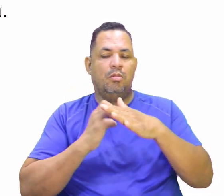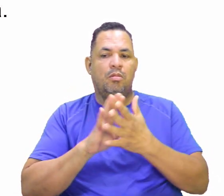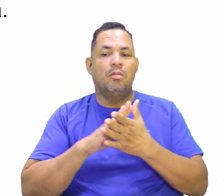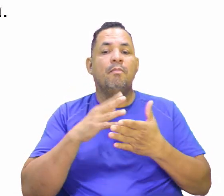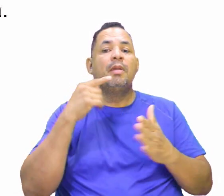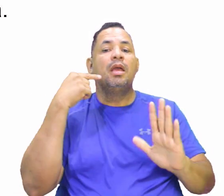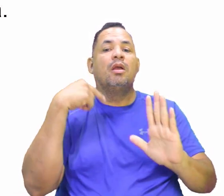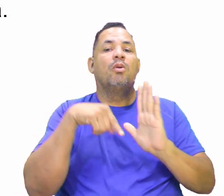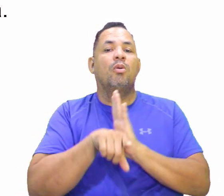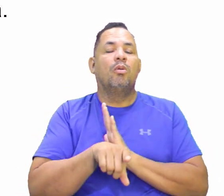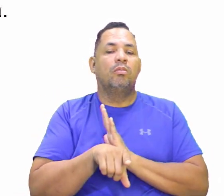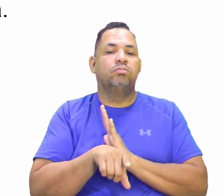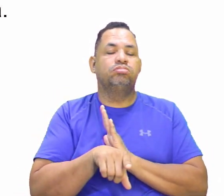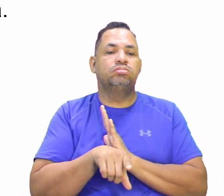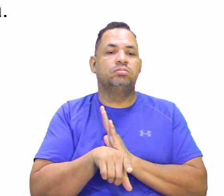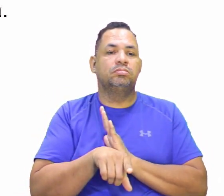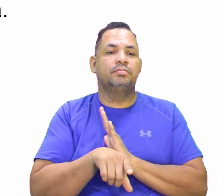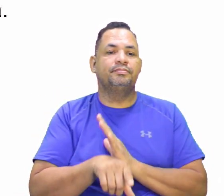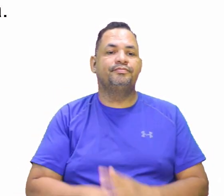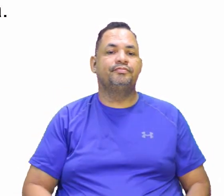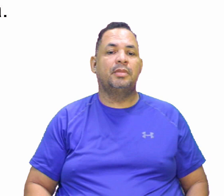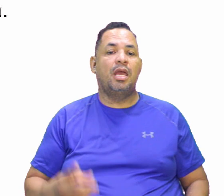ali